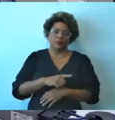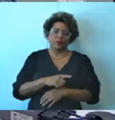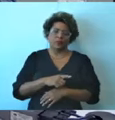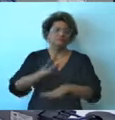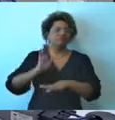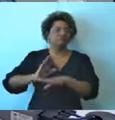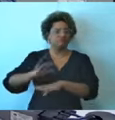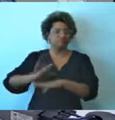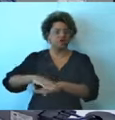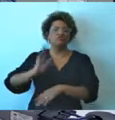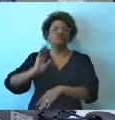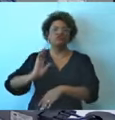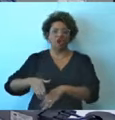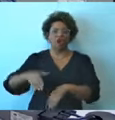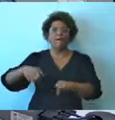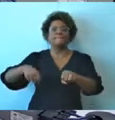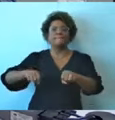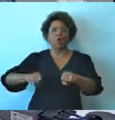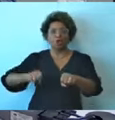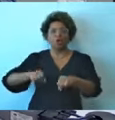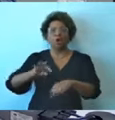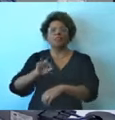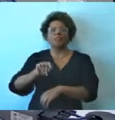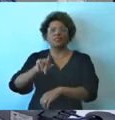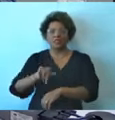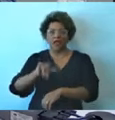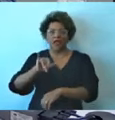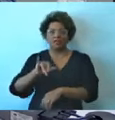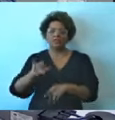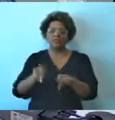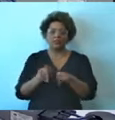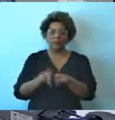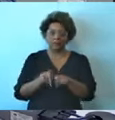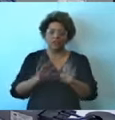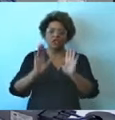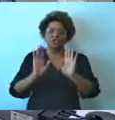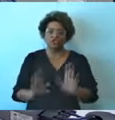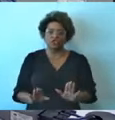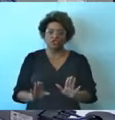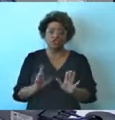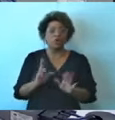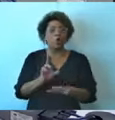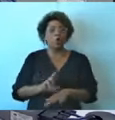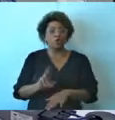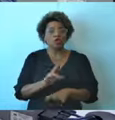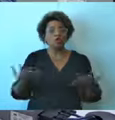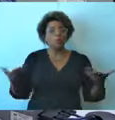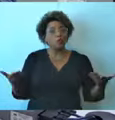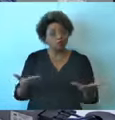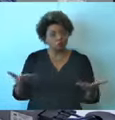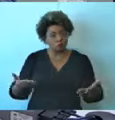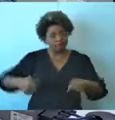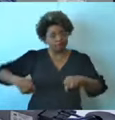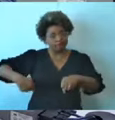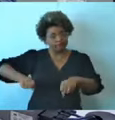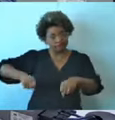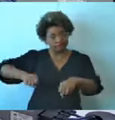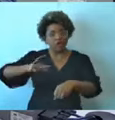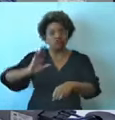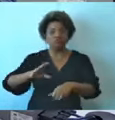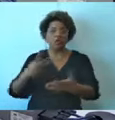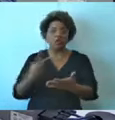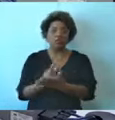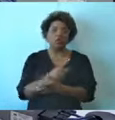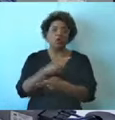eu desloco em Belo Horizonte de motocicleta, já sofri 2 acidentes aqui, infelizmente, e graças a Deus nos 2 eu